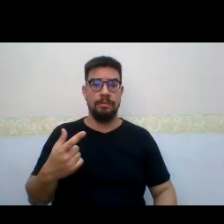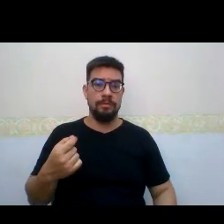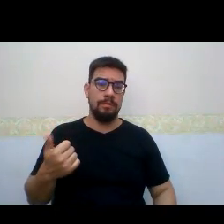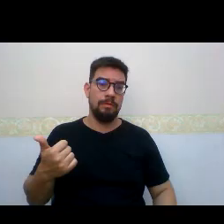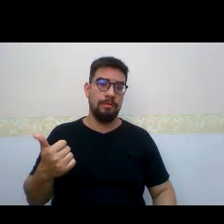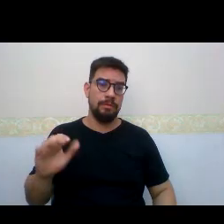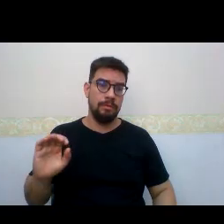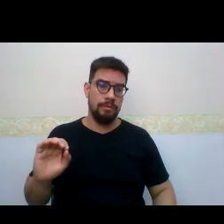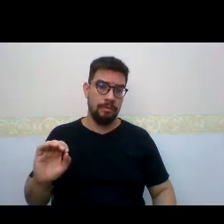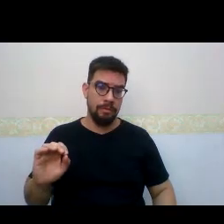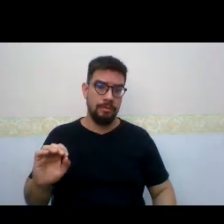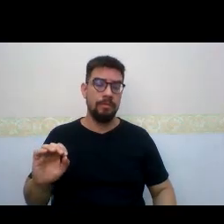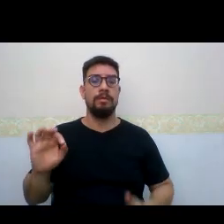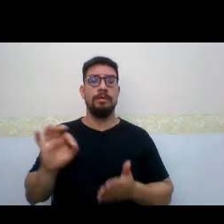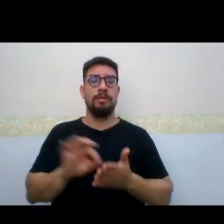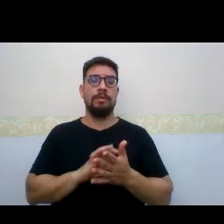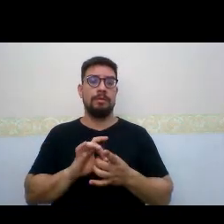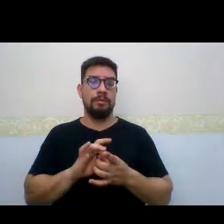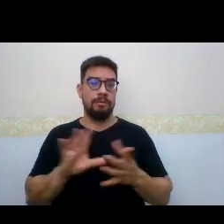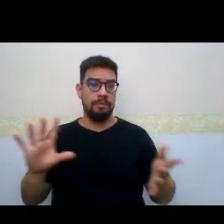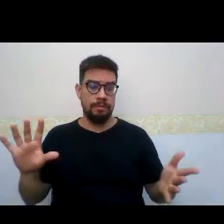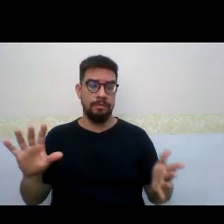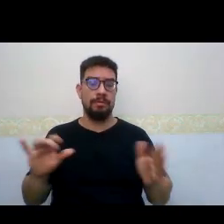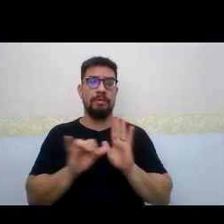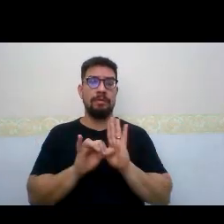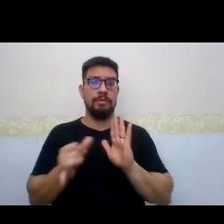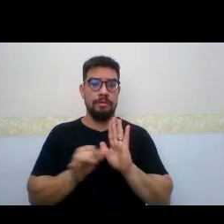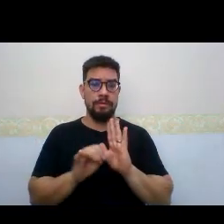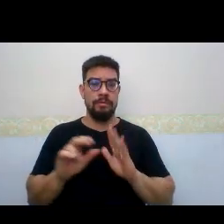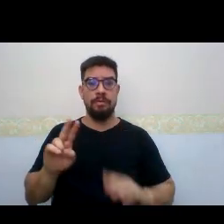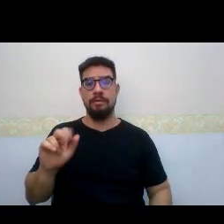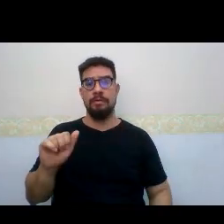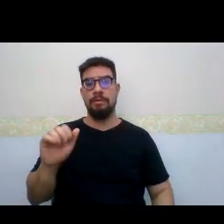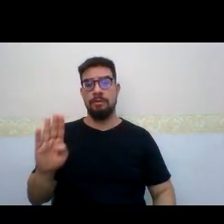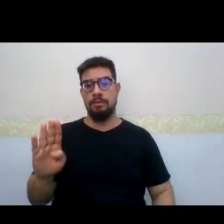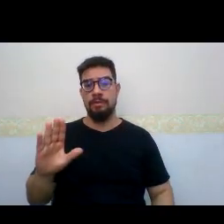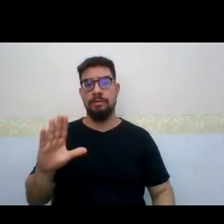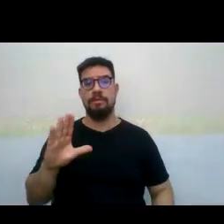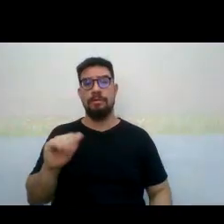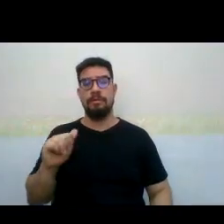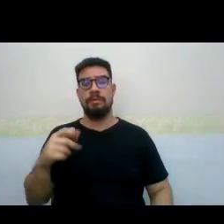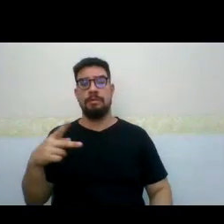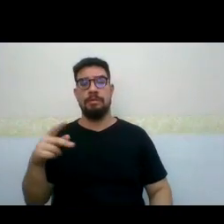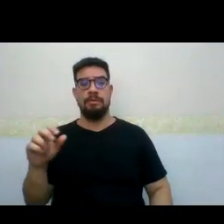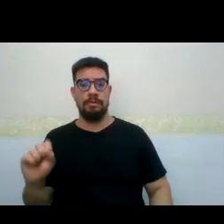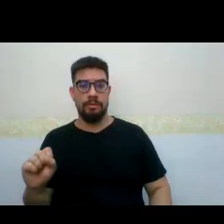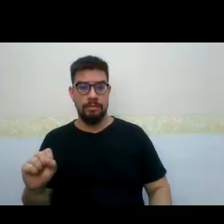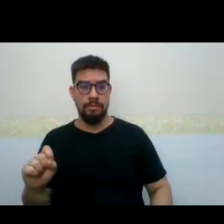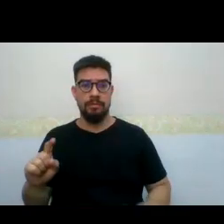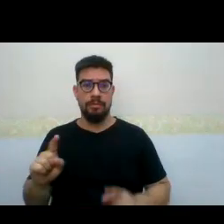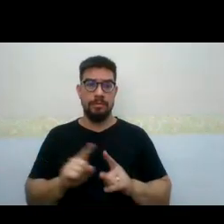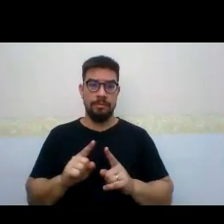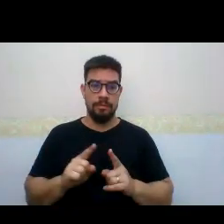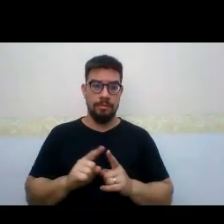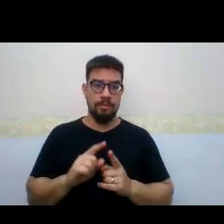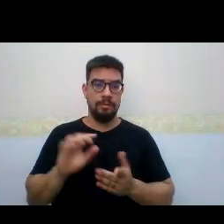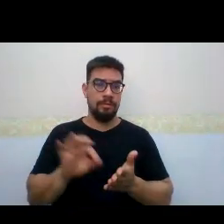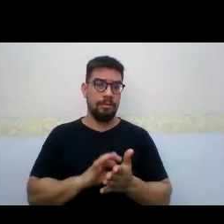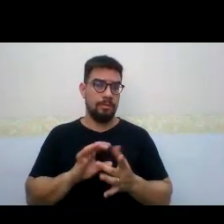matrícula, autorização via editais OAB, CAPES, ato de regulação, olha aqui,